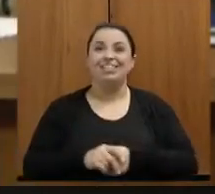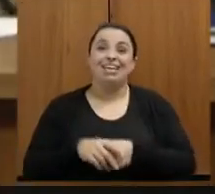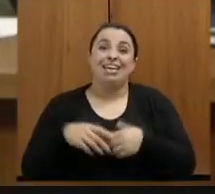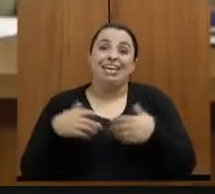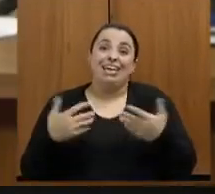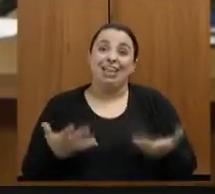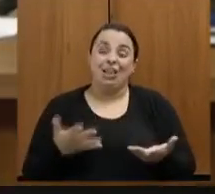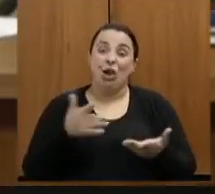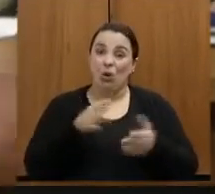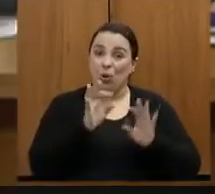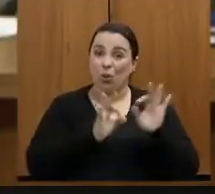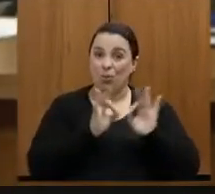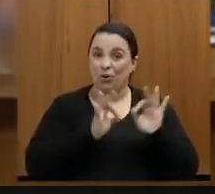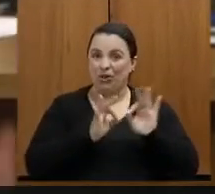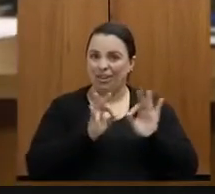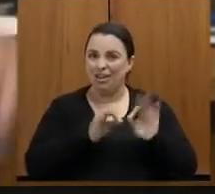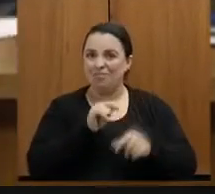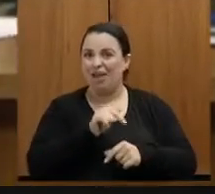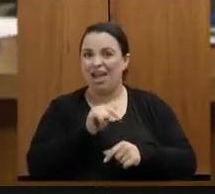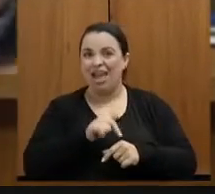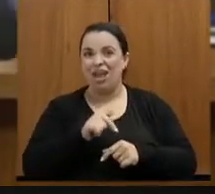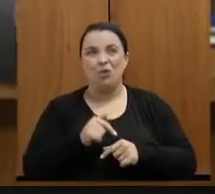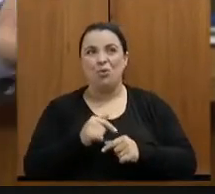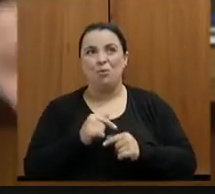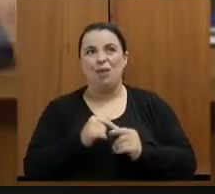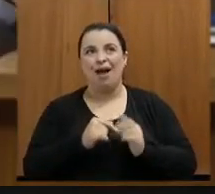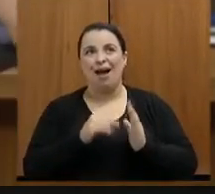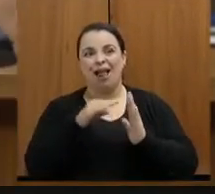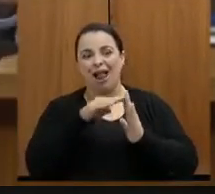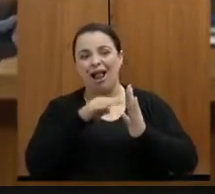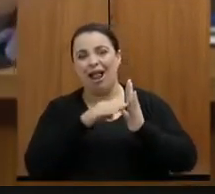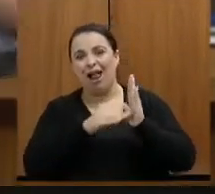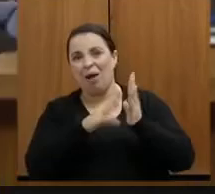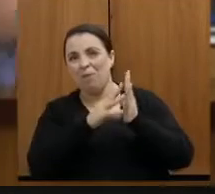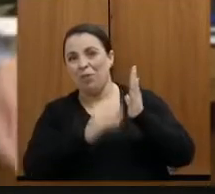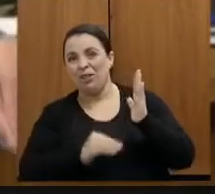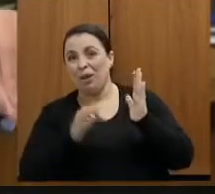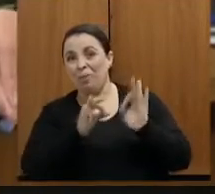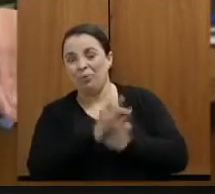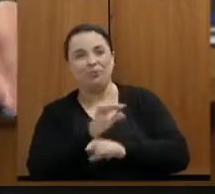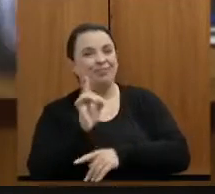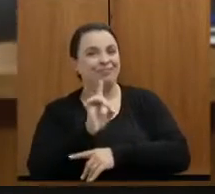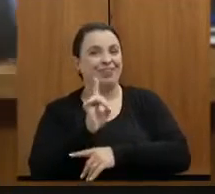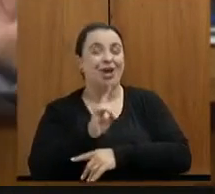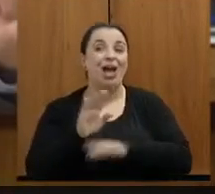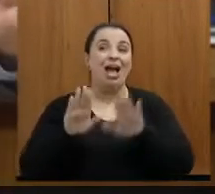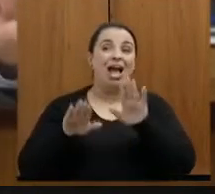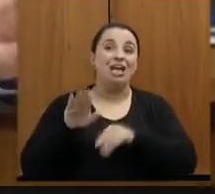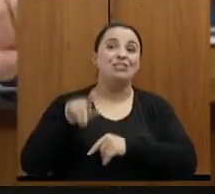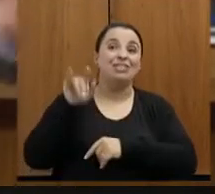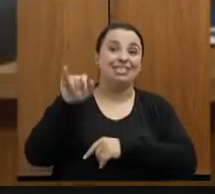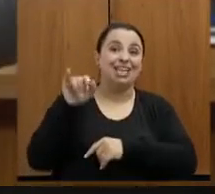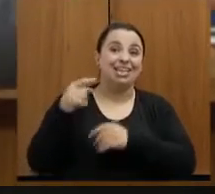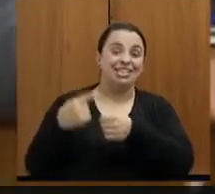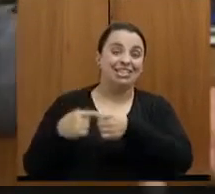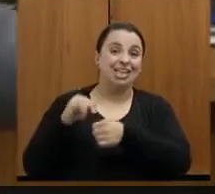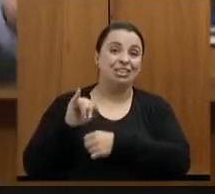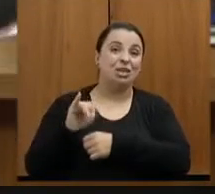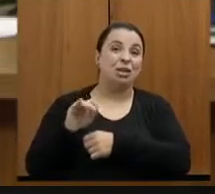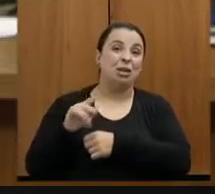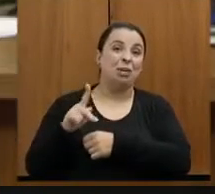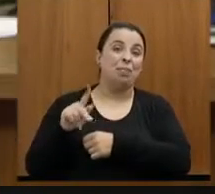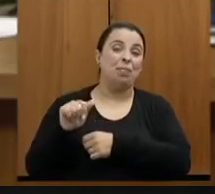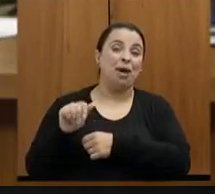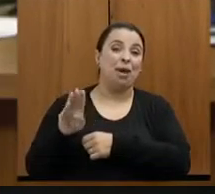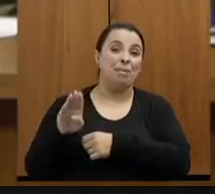bolo. Então, não dá para falar um checklist, falar vai lá e faz, e falar que, se deu certo no IPABA, que onde mostrei ali, que vai dar certo